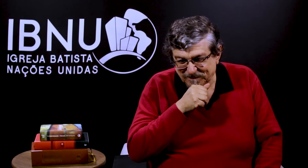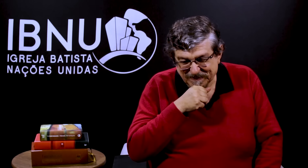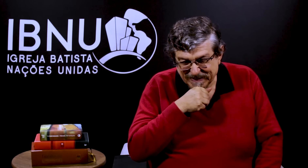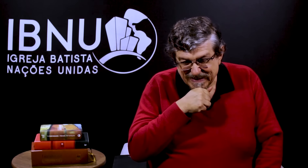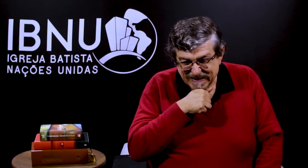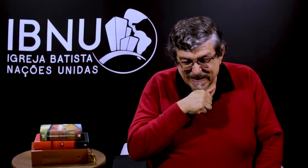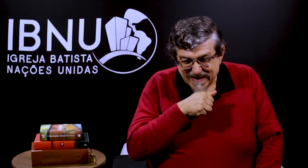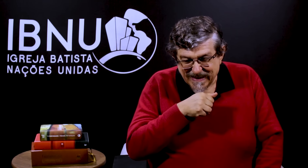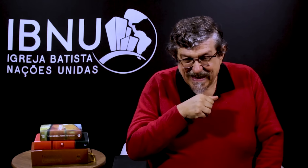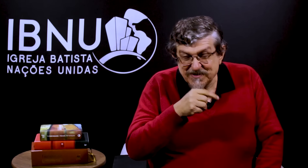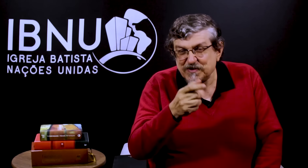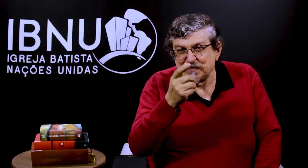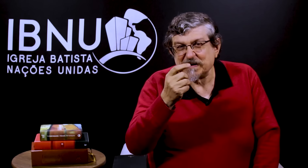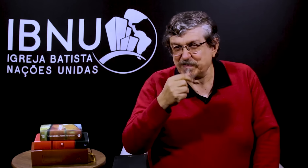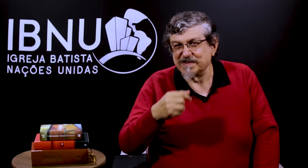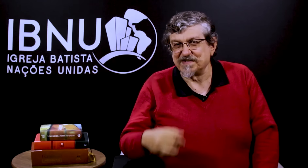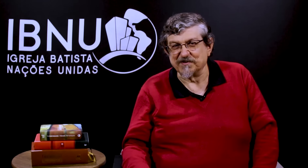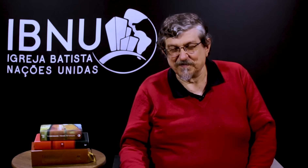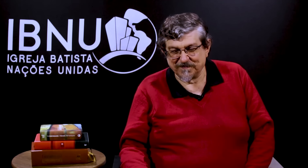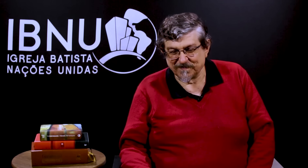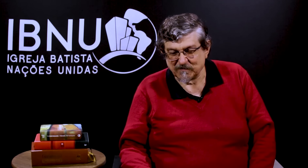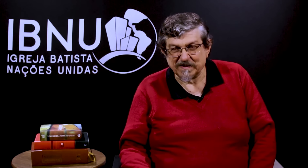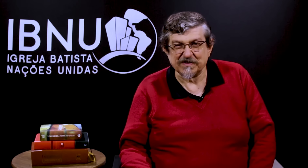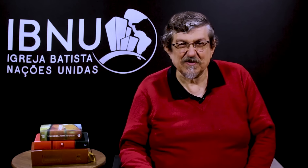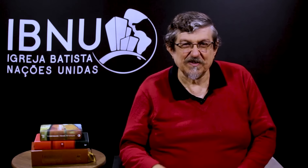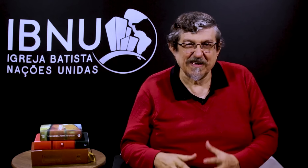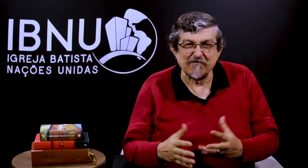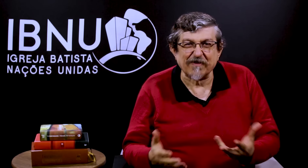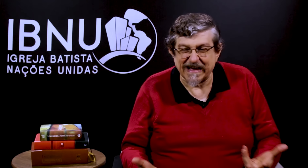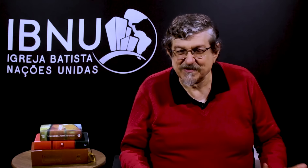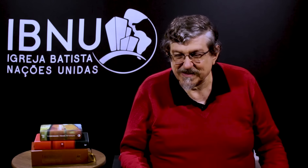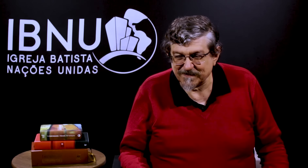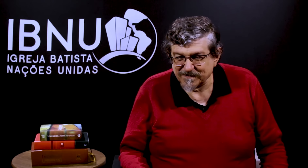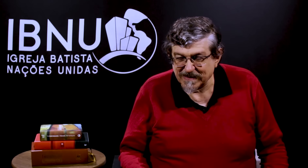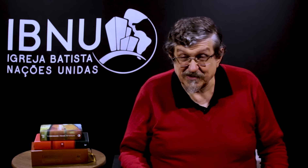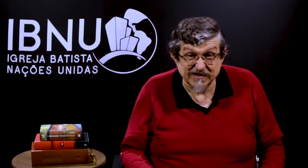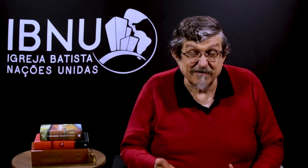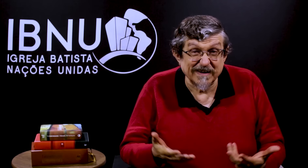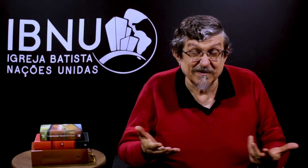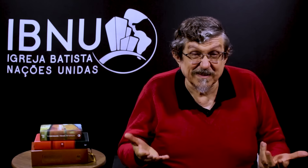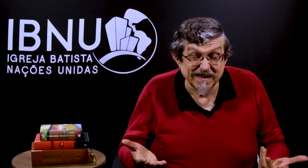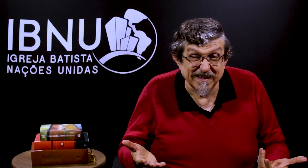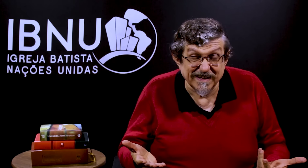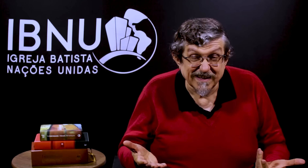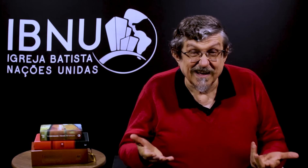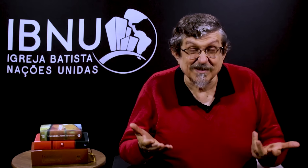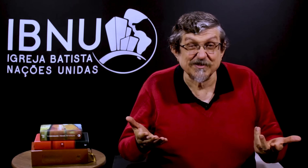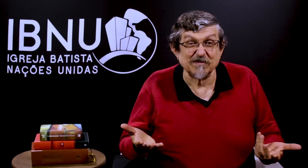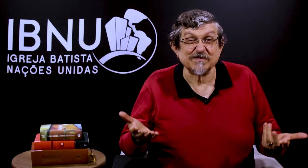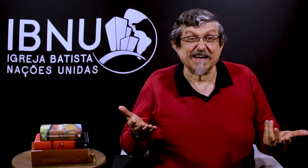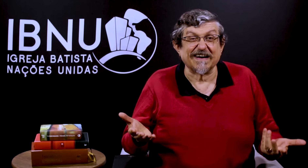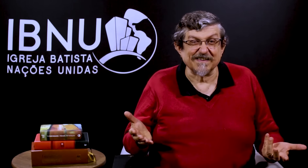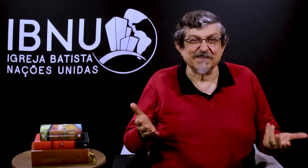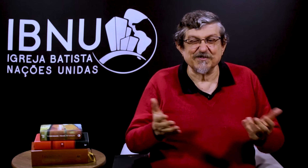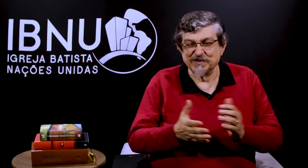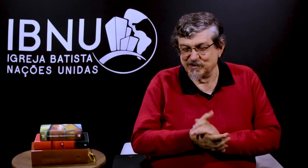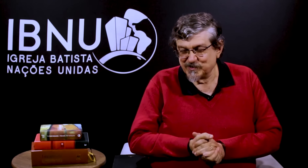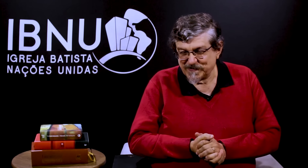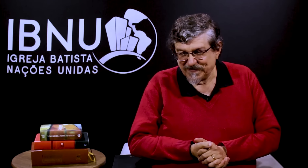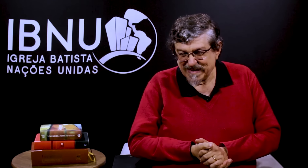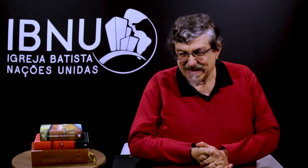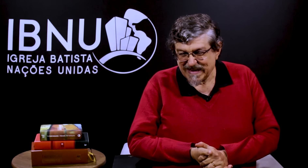extraordinário. A gente fica pensando, quando a gente reflete, né, e a gente está falando aqui que achamos a casa